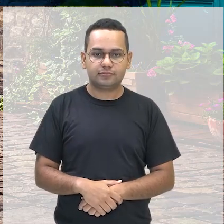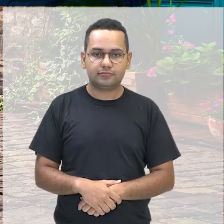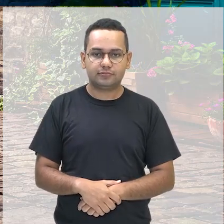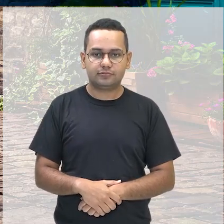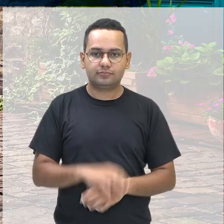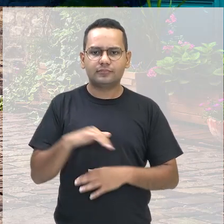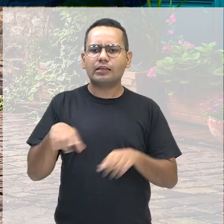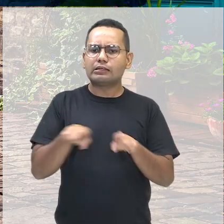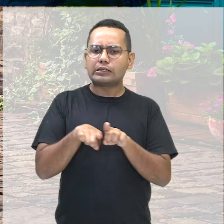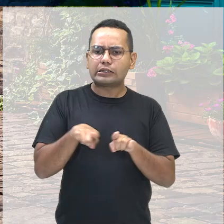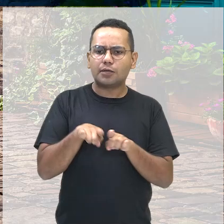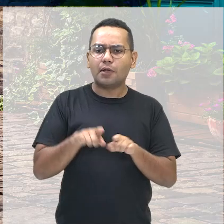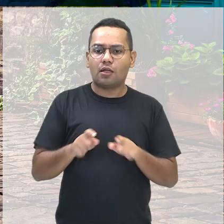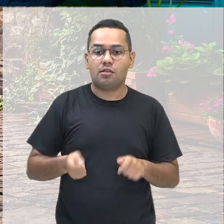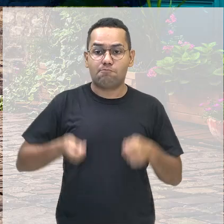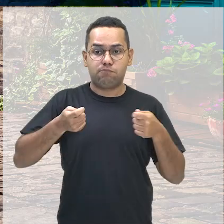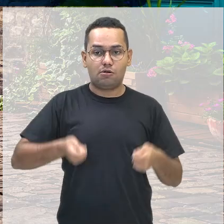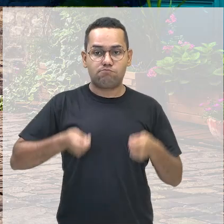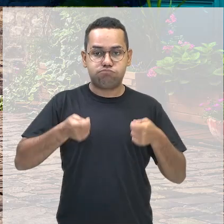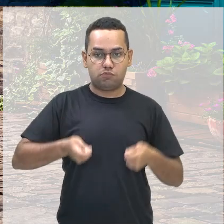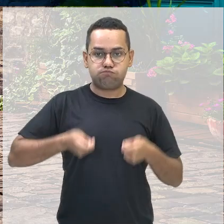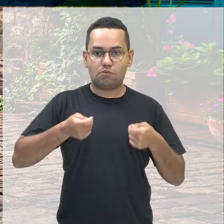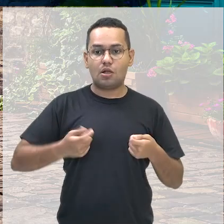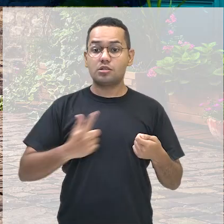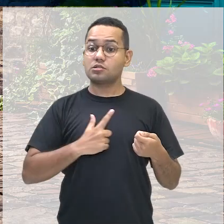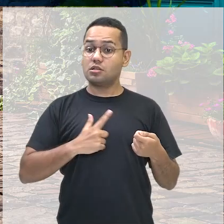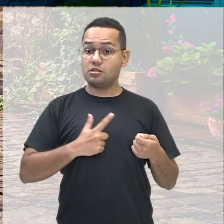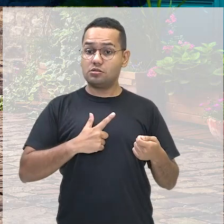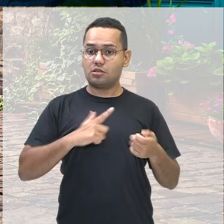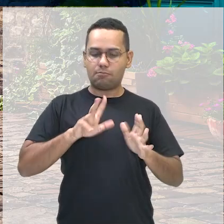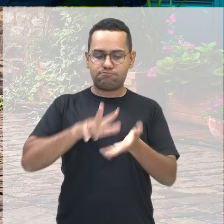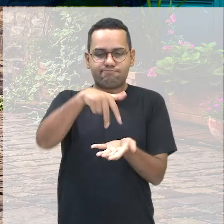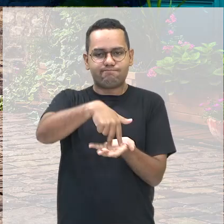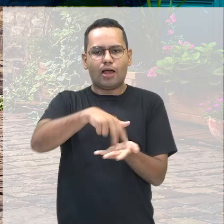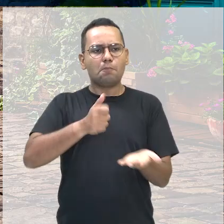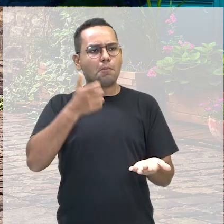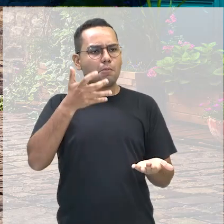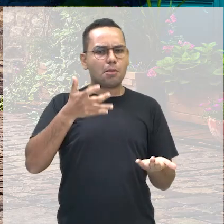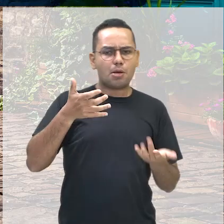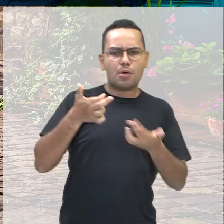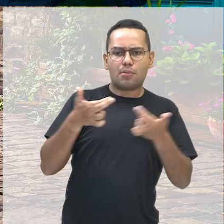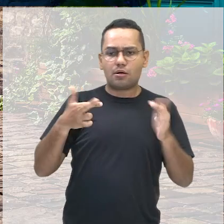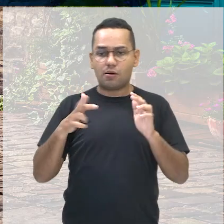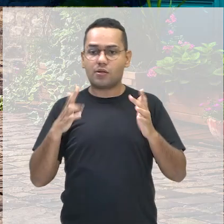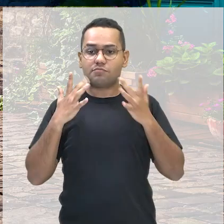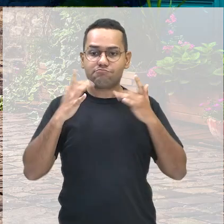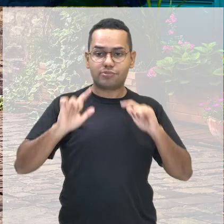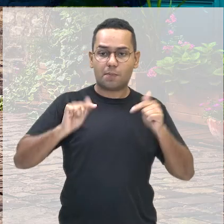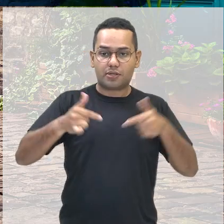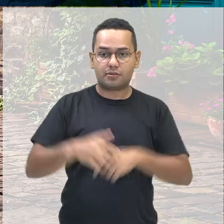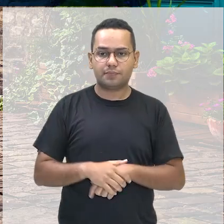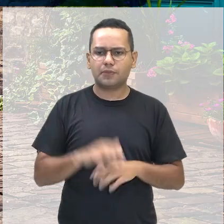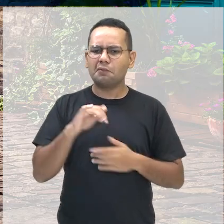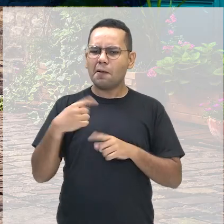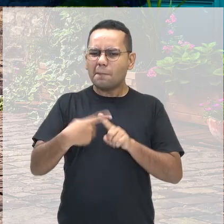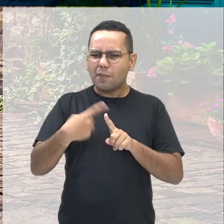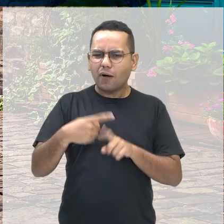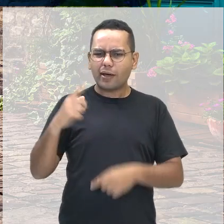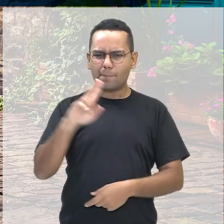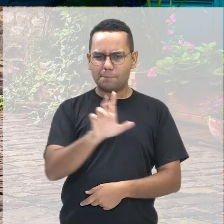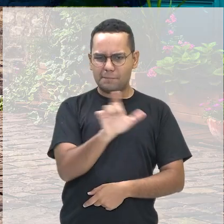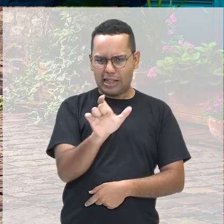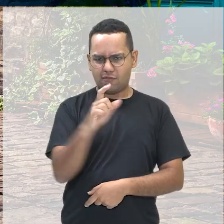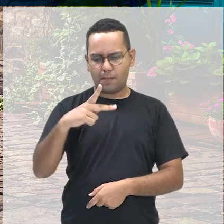era feita também em carroças que viravam palcos improvisados. E por que era considerada uma arte